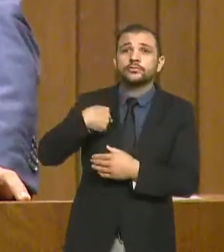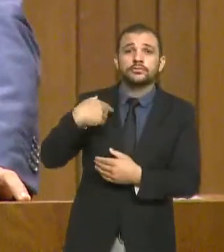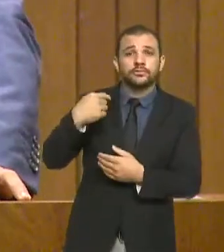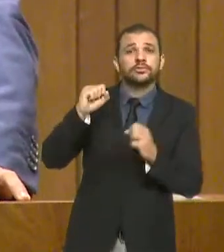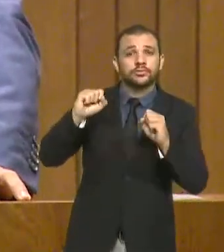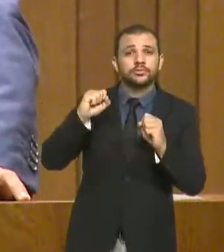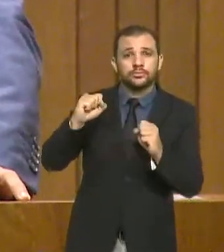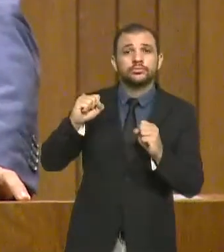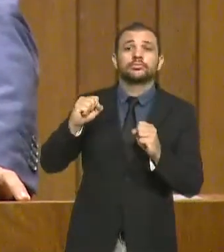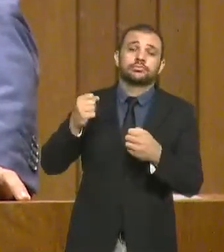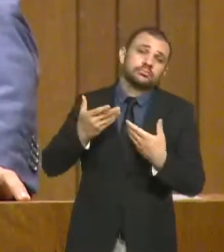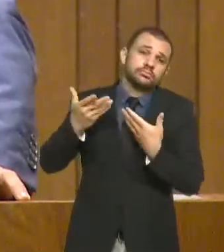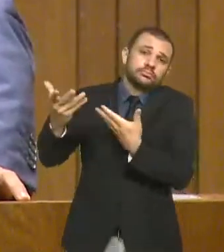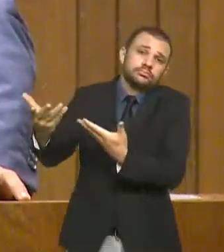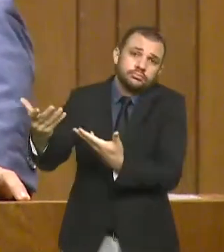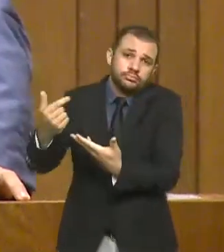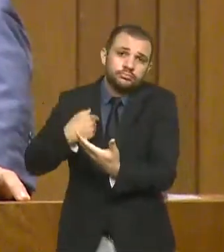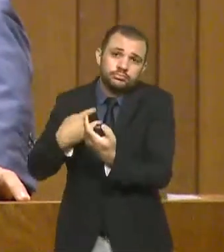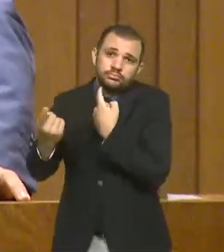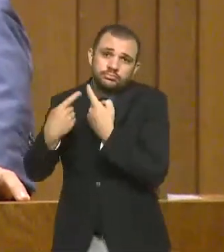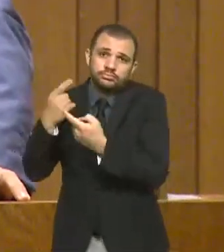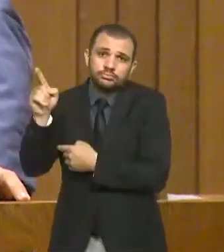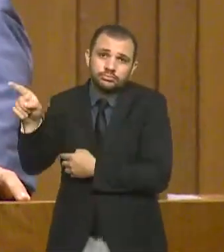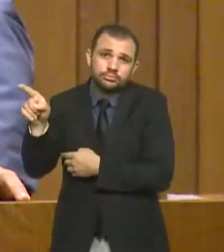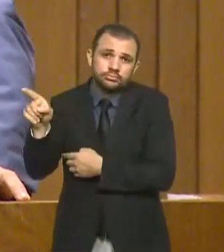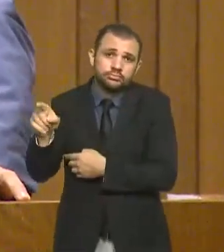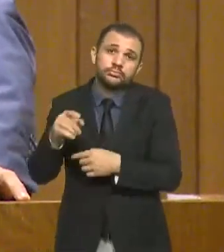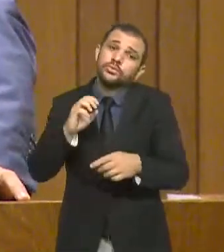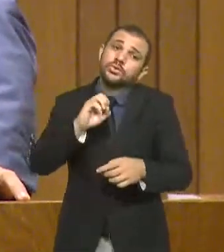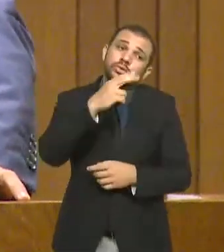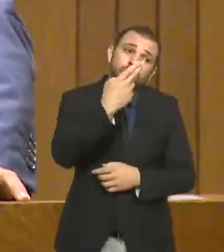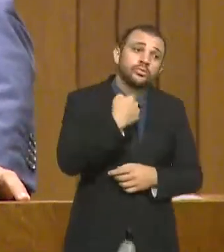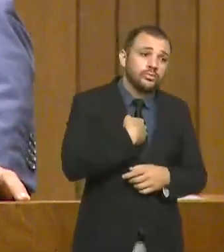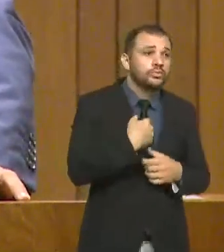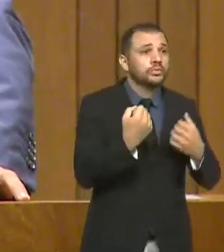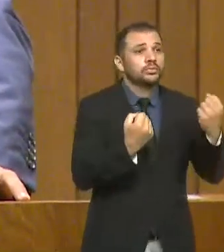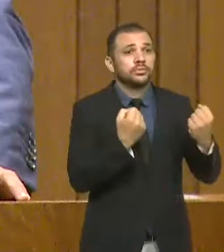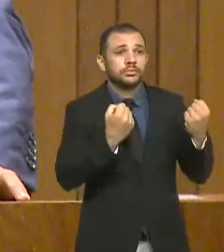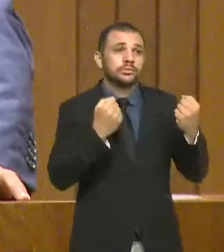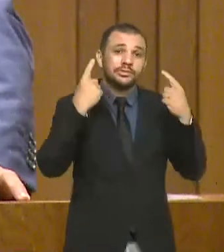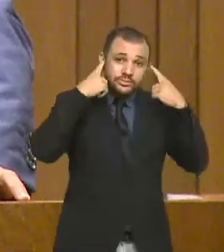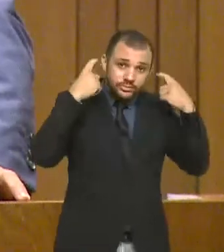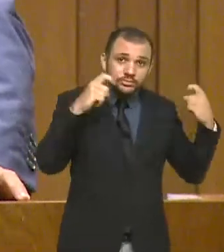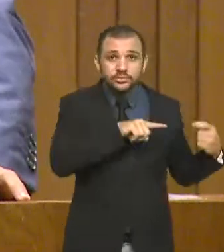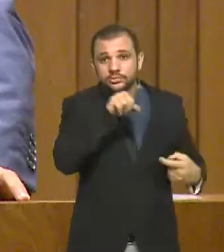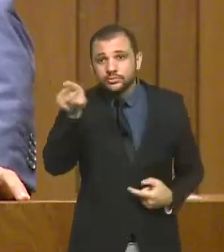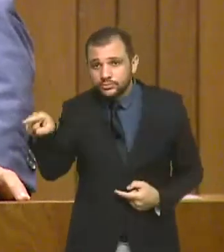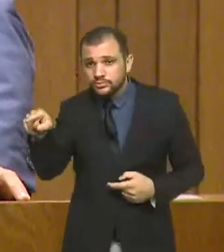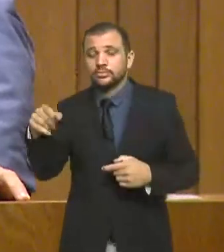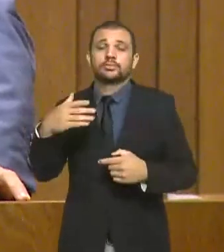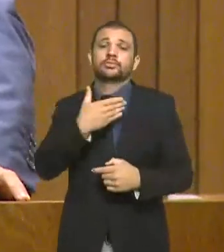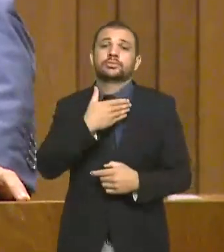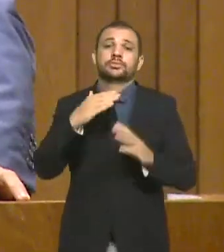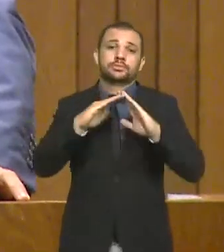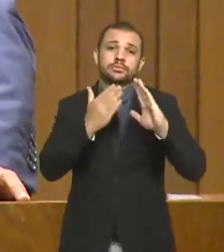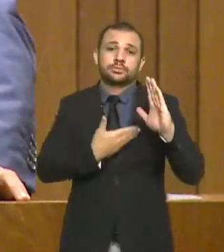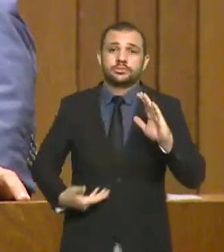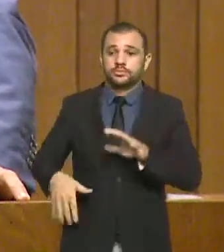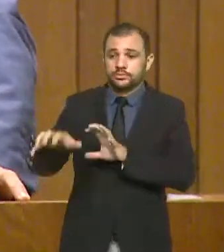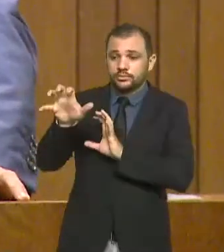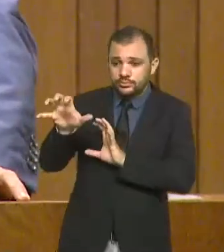o incompetente Flávio Dino, na porta do seu próprio palácio. Palácio dos Leões, que ele disse que os